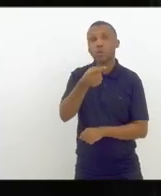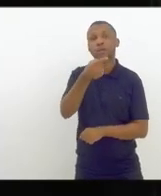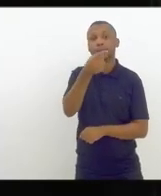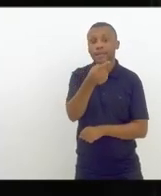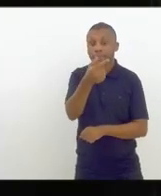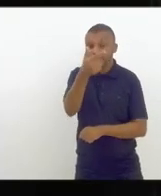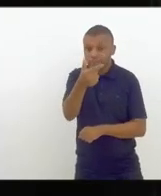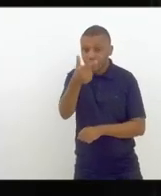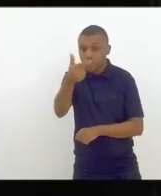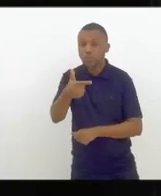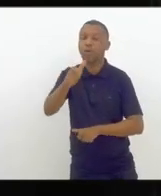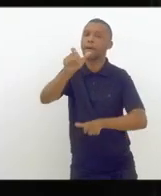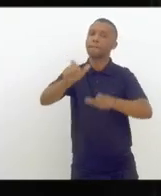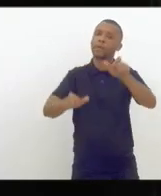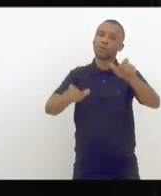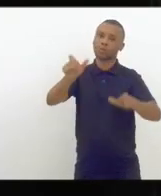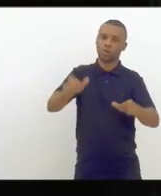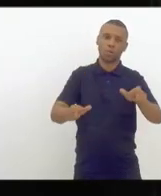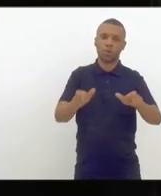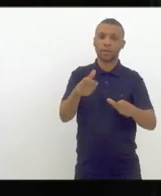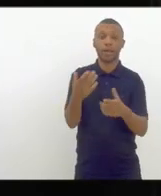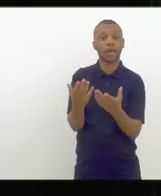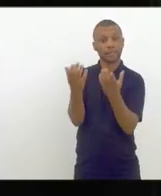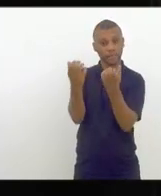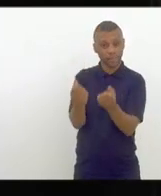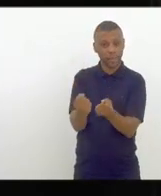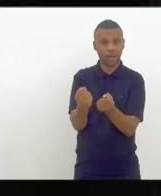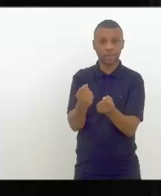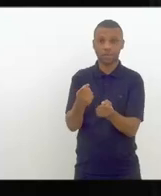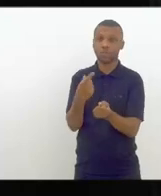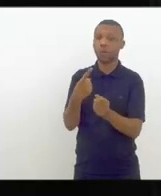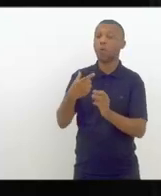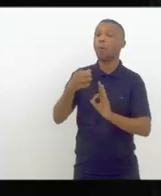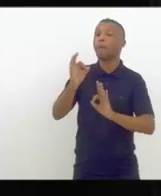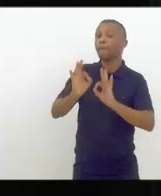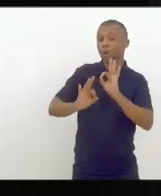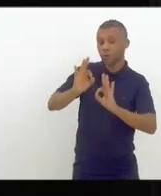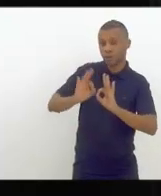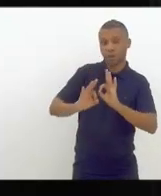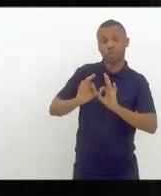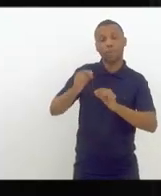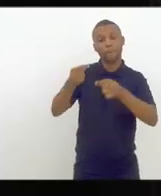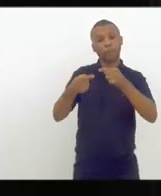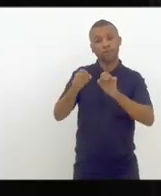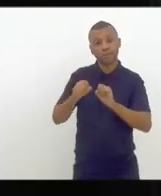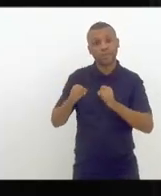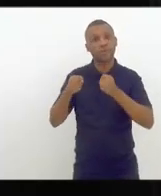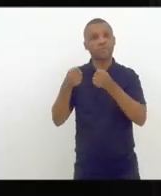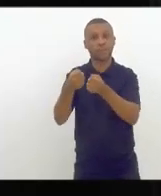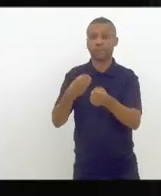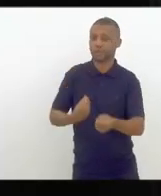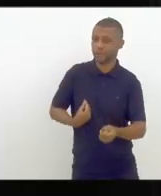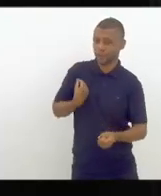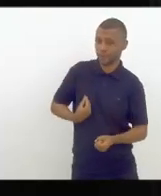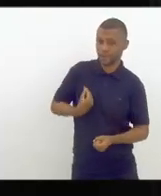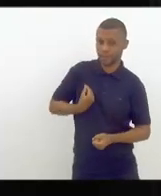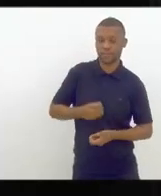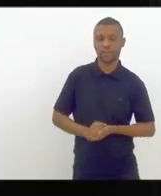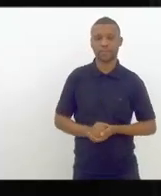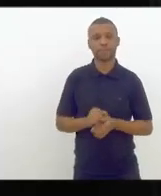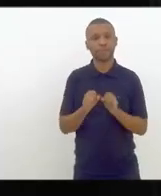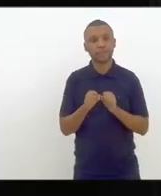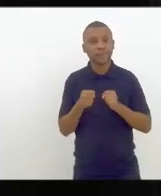174.132 pessoas que toparam o nosso projeto político de defesa intransigente da vida, em